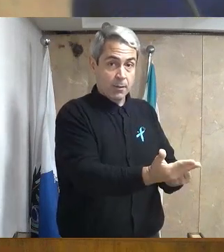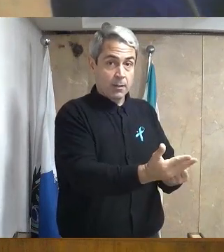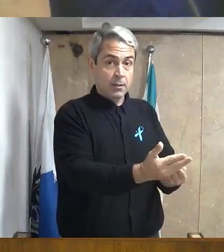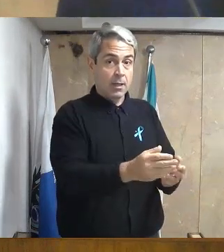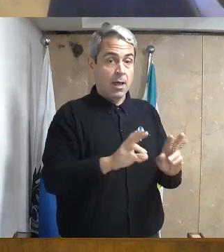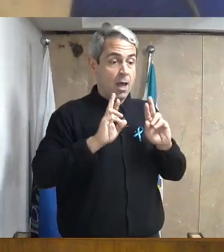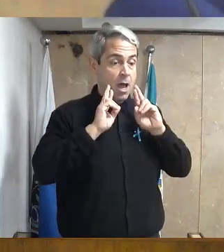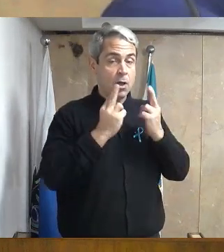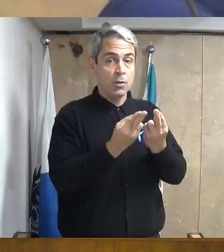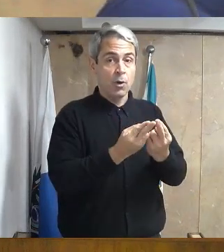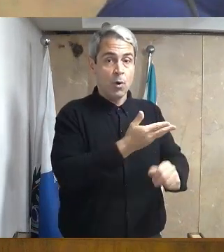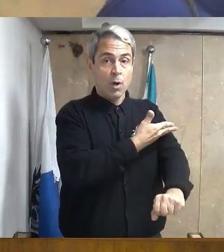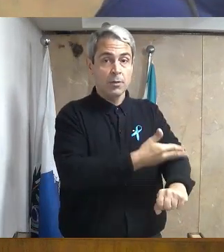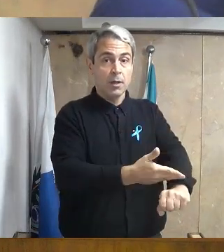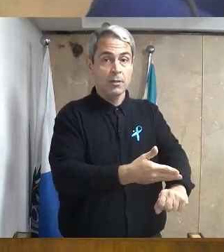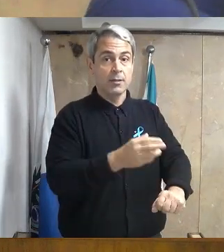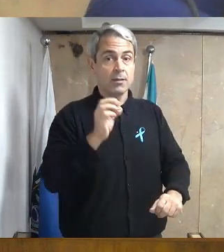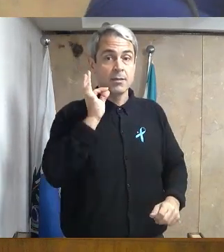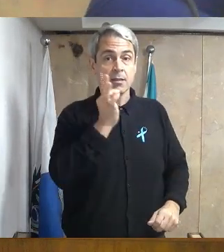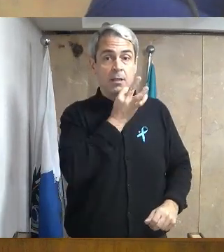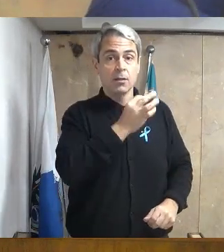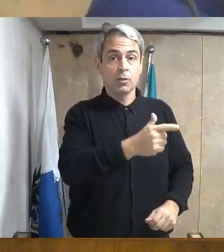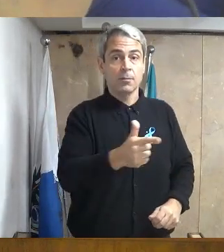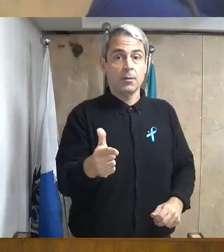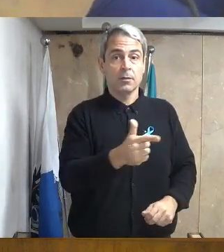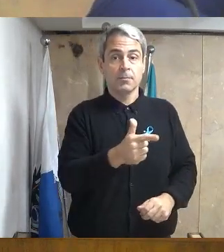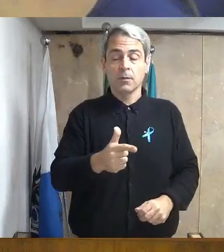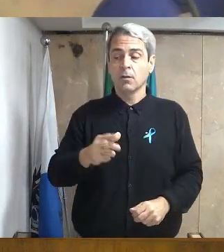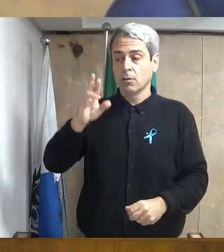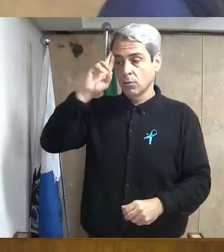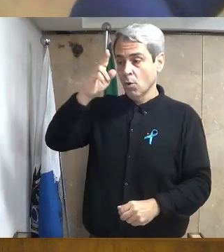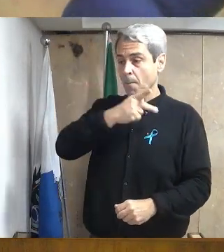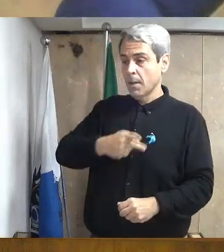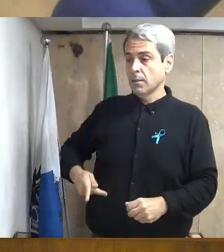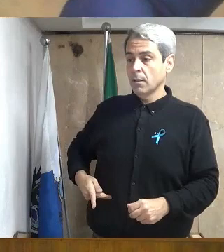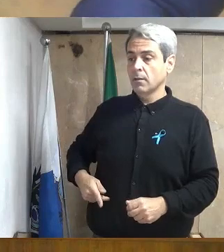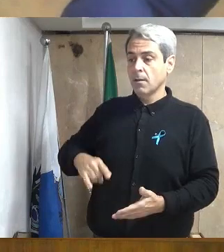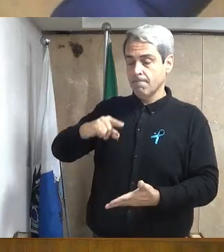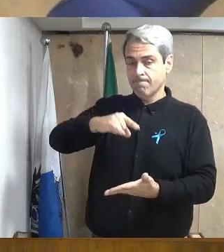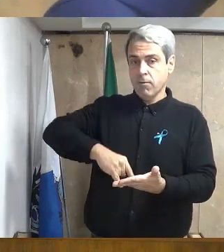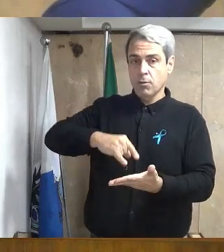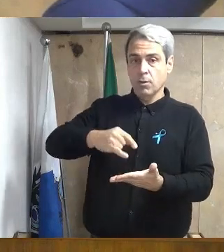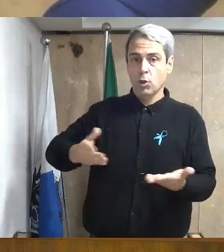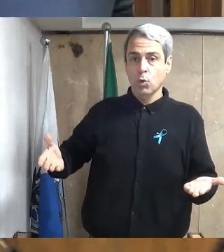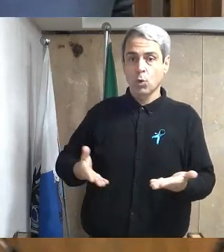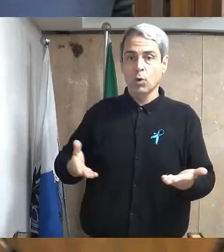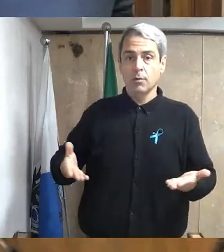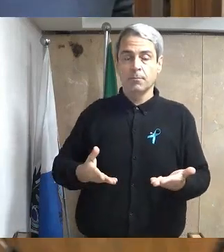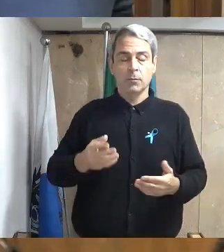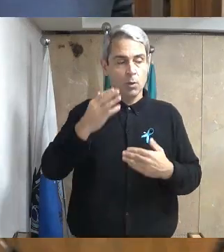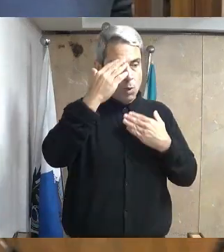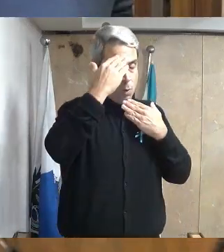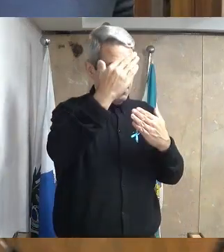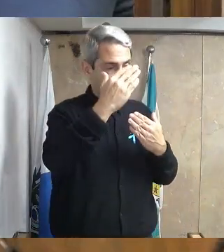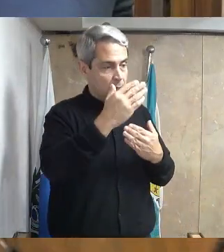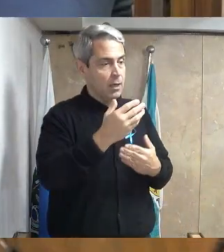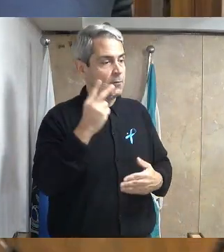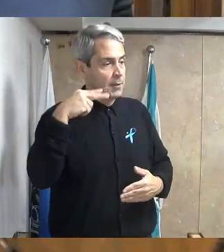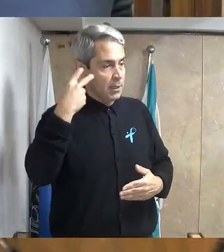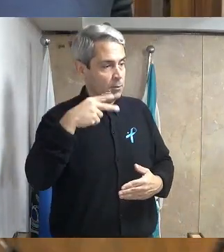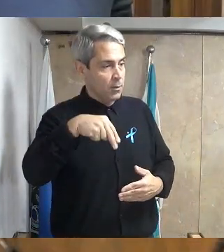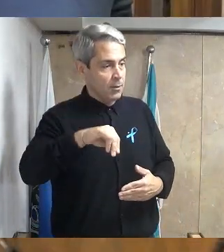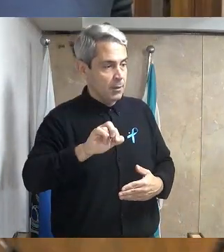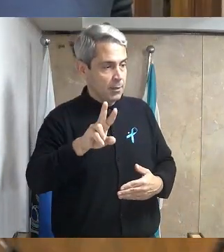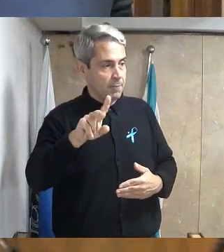do mês de setembro de 2022. Esse é o expediente, senhor presidente. Obrigado, vereador. Nivan,